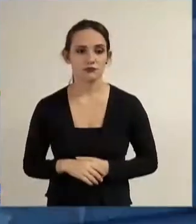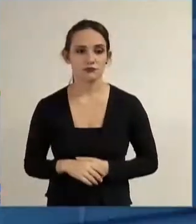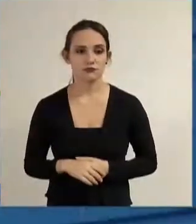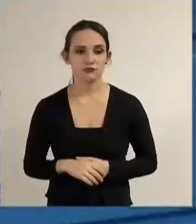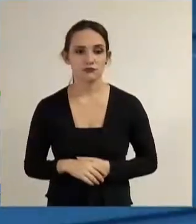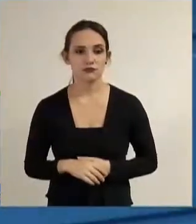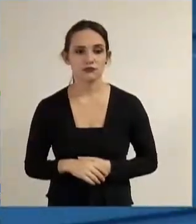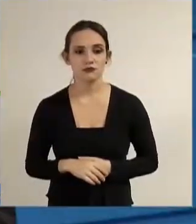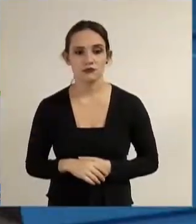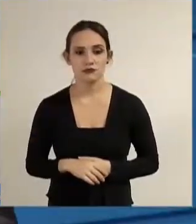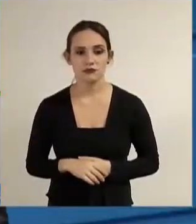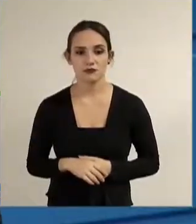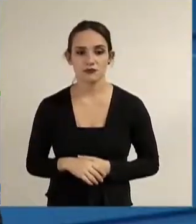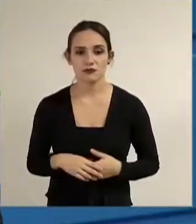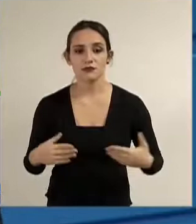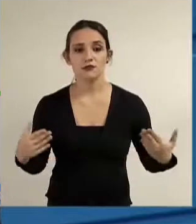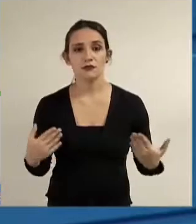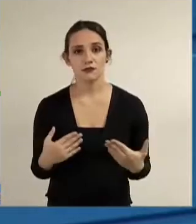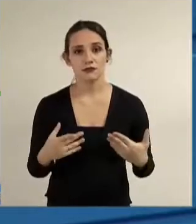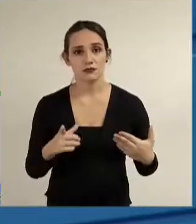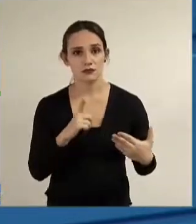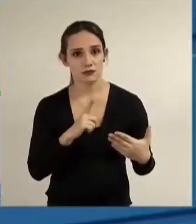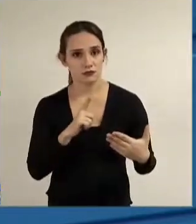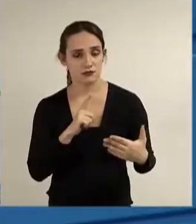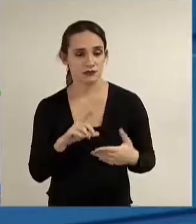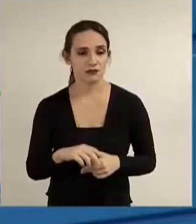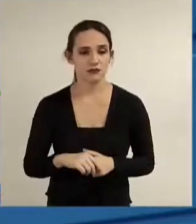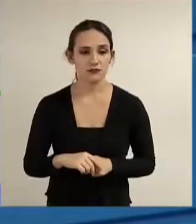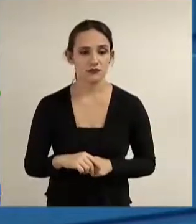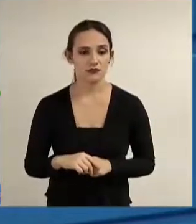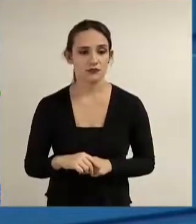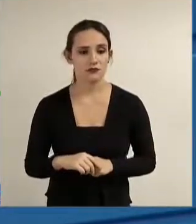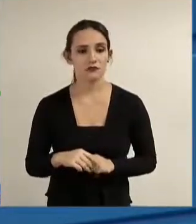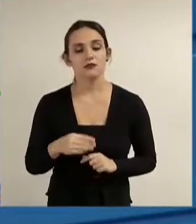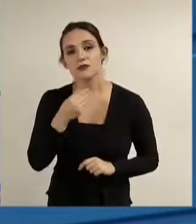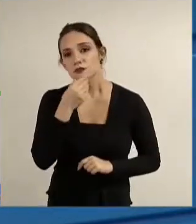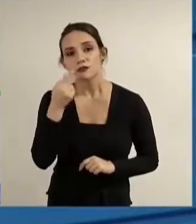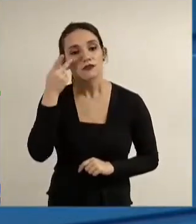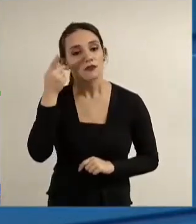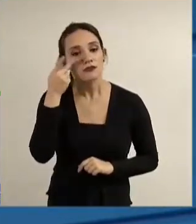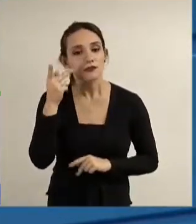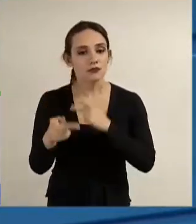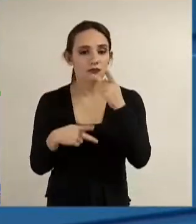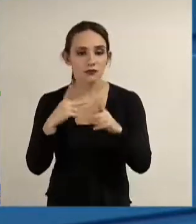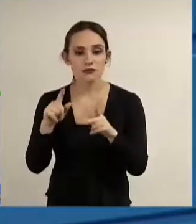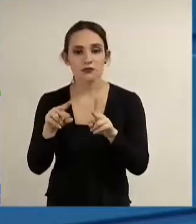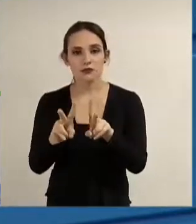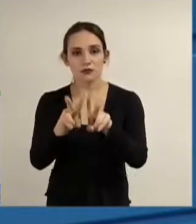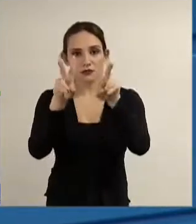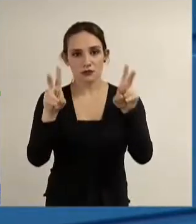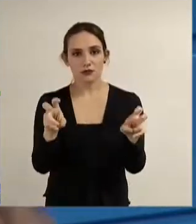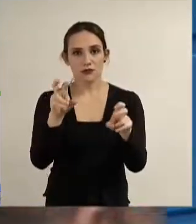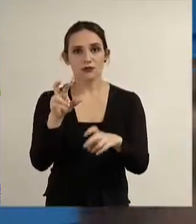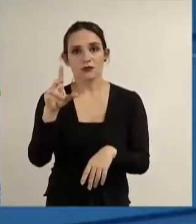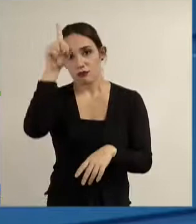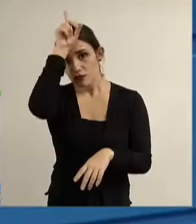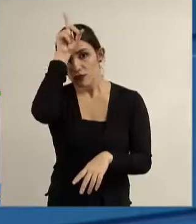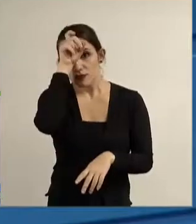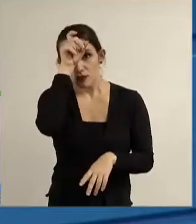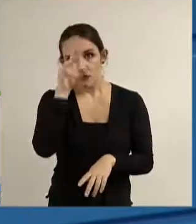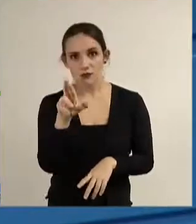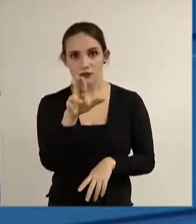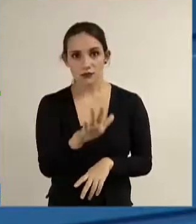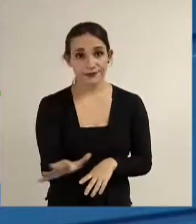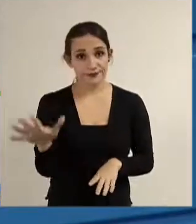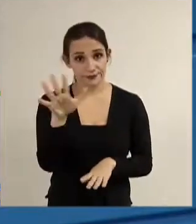Senhor presidente, só aqui, nós tivemos aqui, trazido pelo deputado Pedro Kemp, a questão do hospital regional, e no